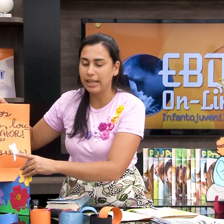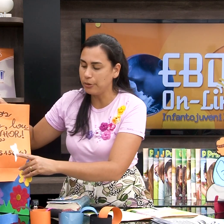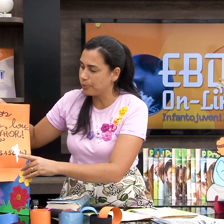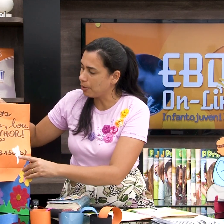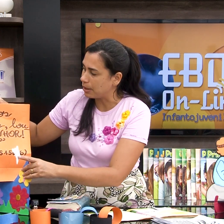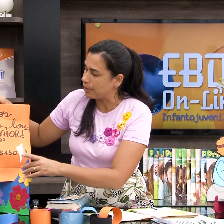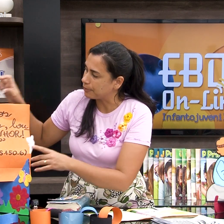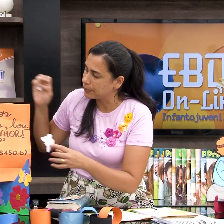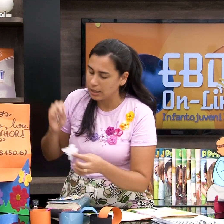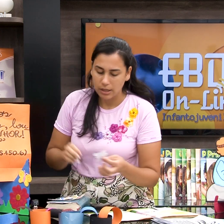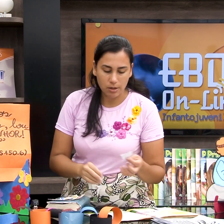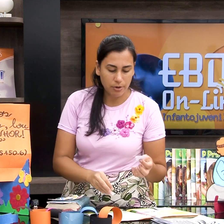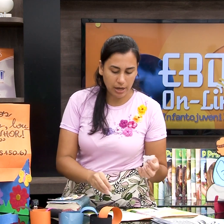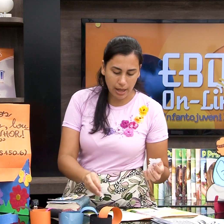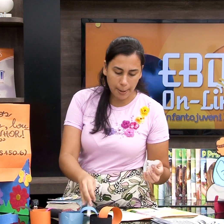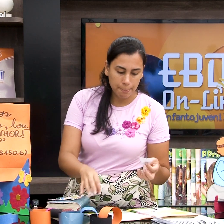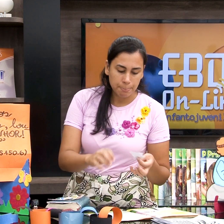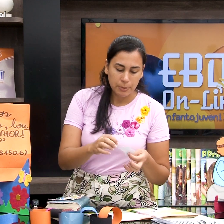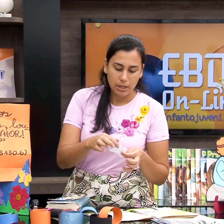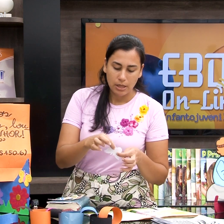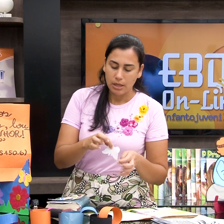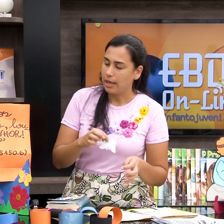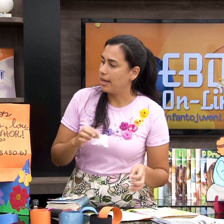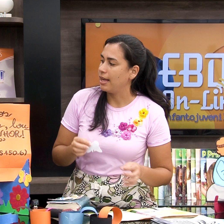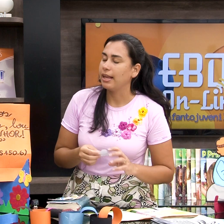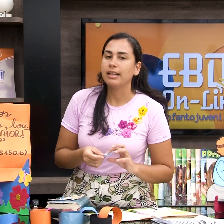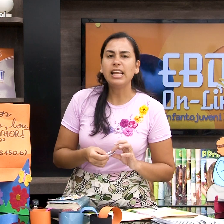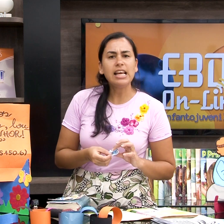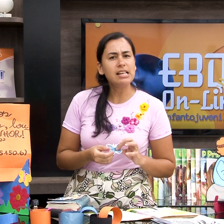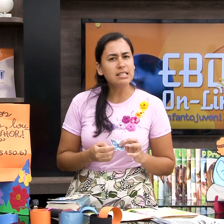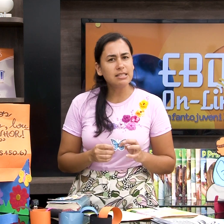face, sem nenhum problema. Então, bora lá?